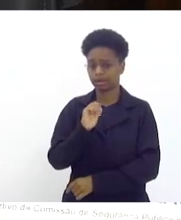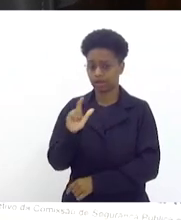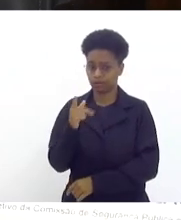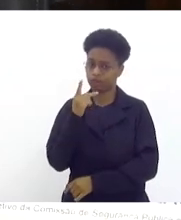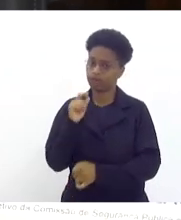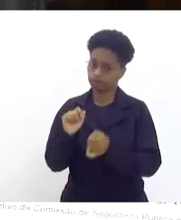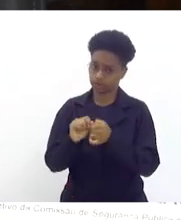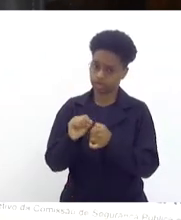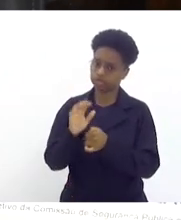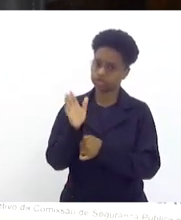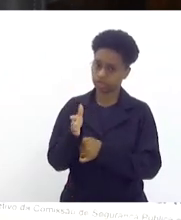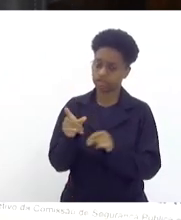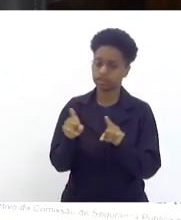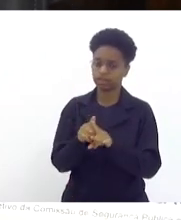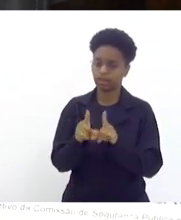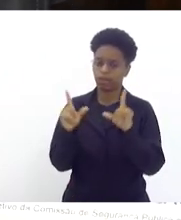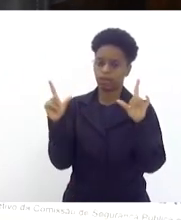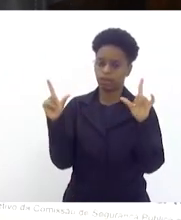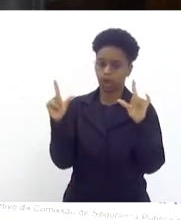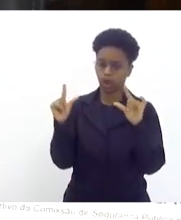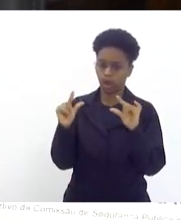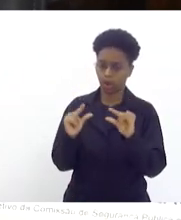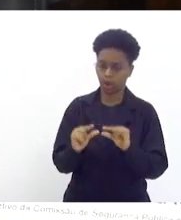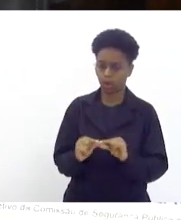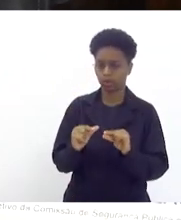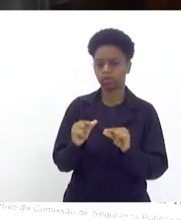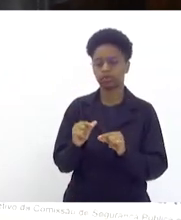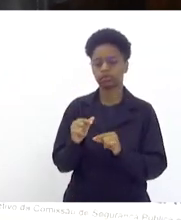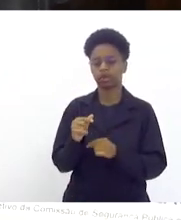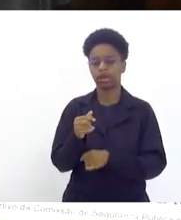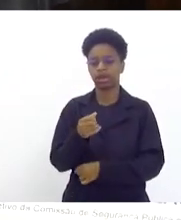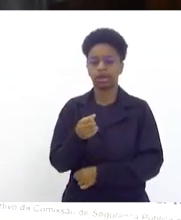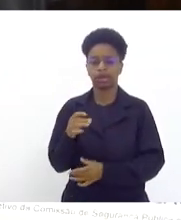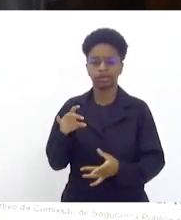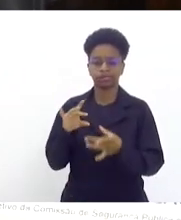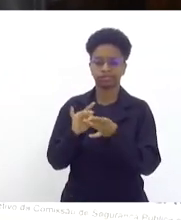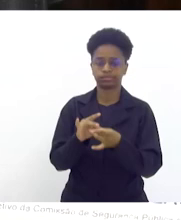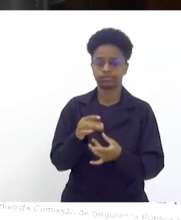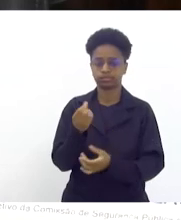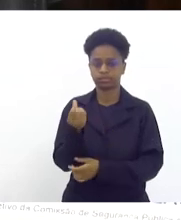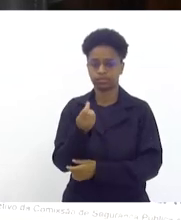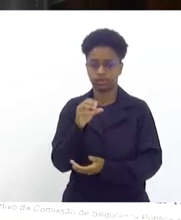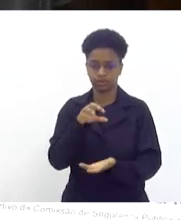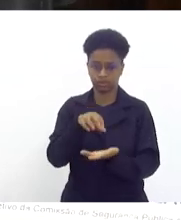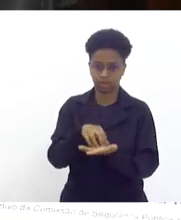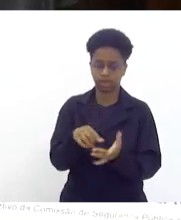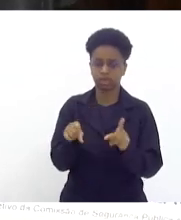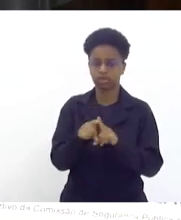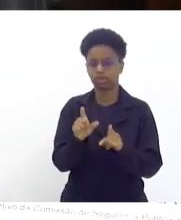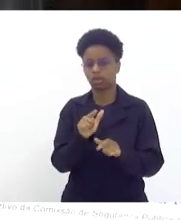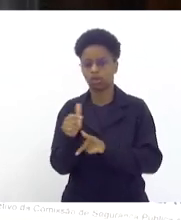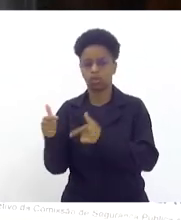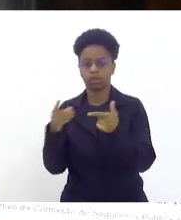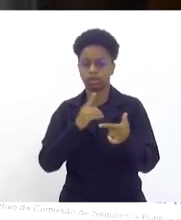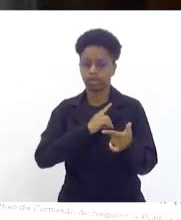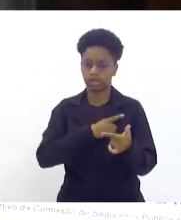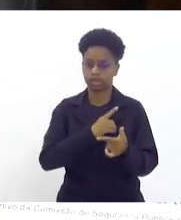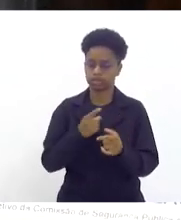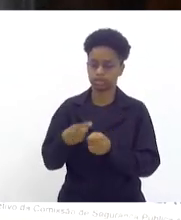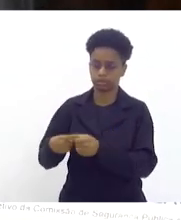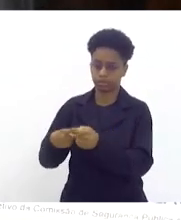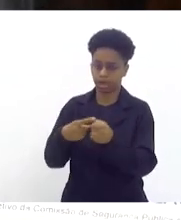a redução de números aliado ao Sexto Batalhão ampliado as demais delegacias do bairro e